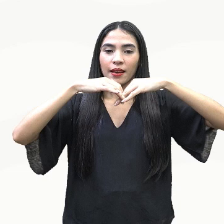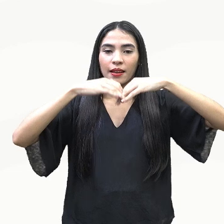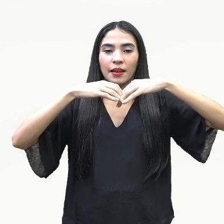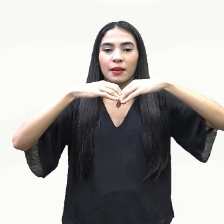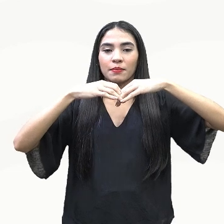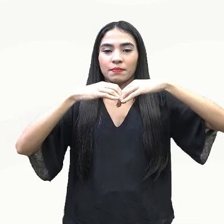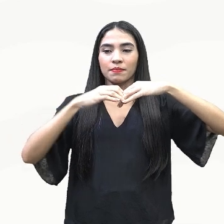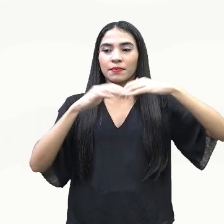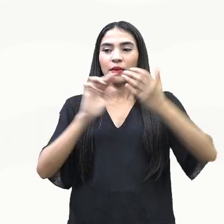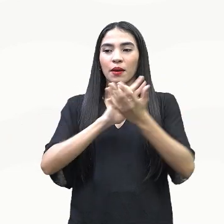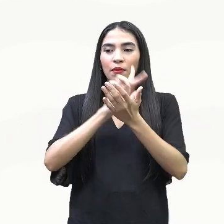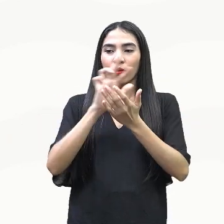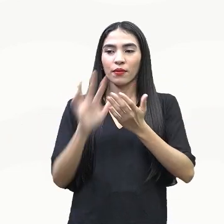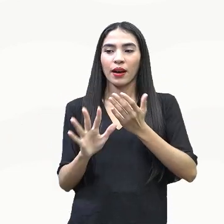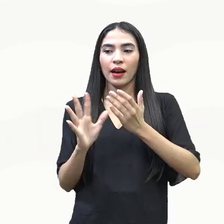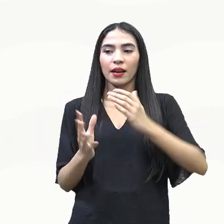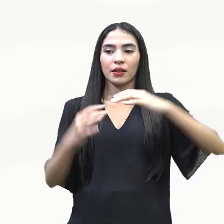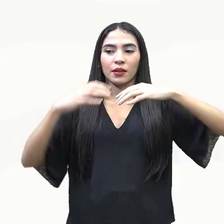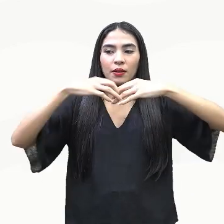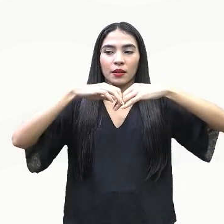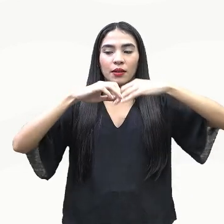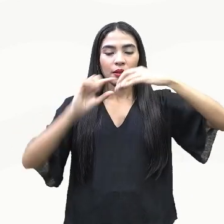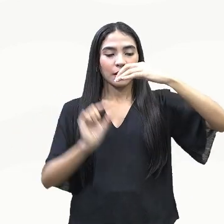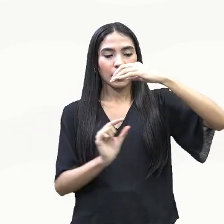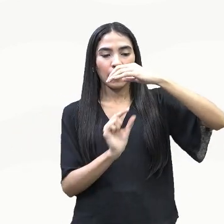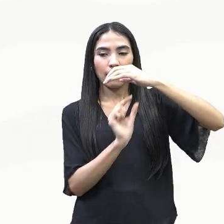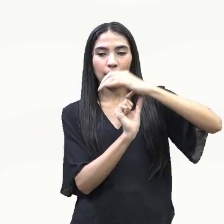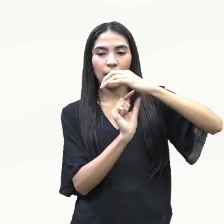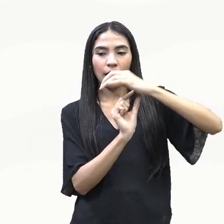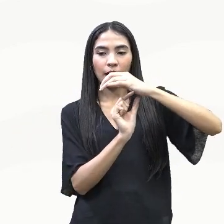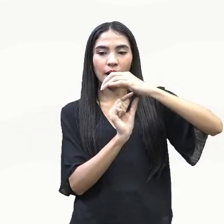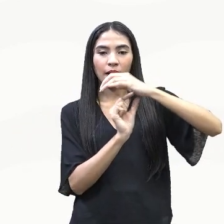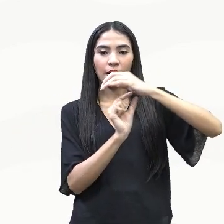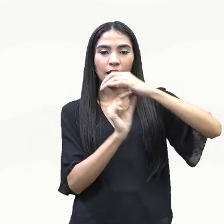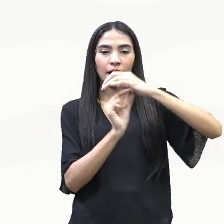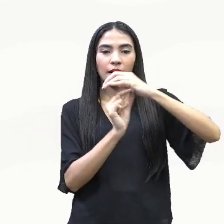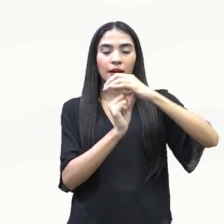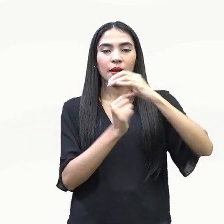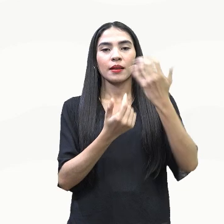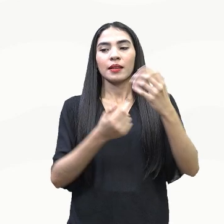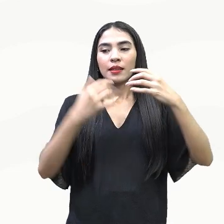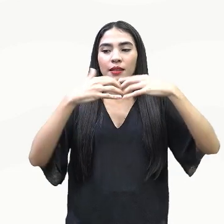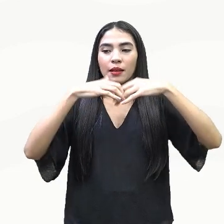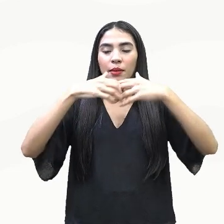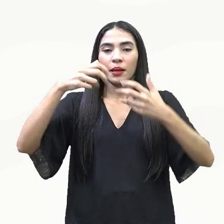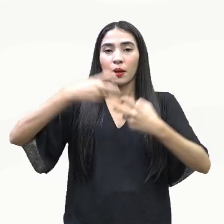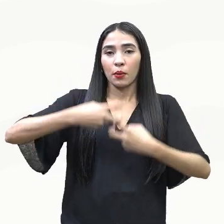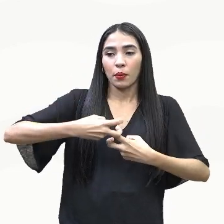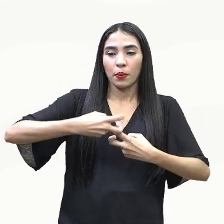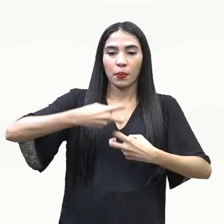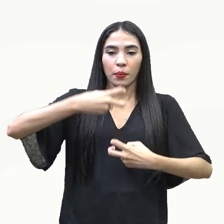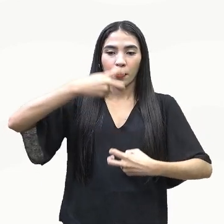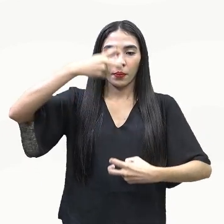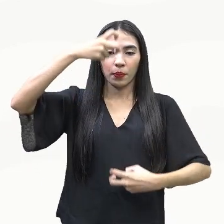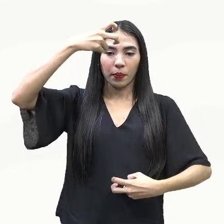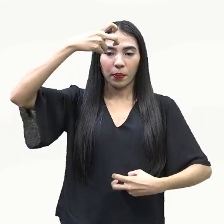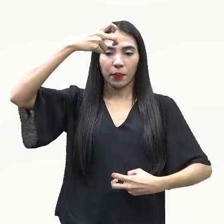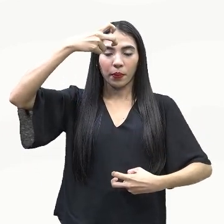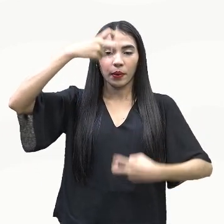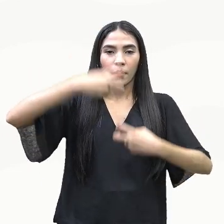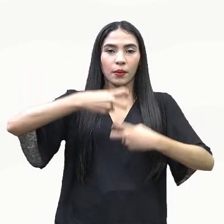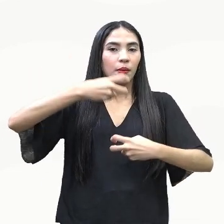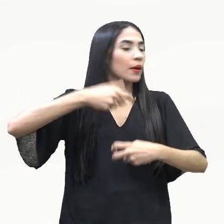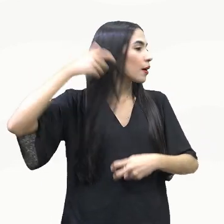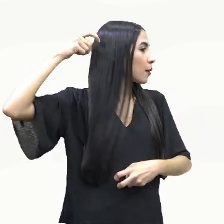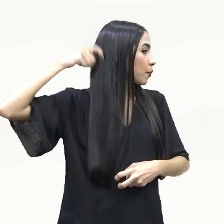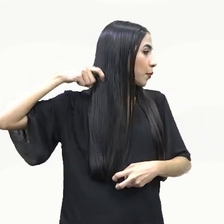ali no cérebro, e tronco encefálico. E aí vem a medula espinhal, certo? Que compreende essa parte da nuca